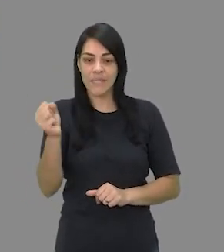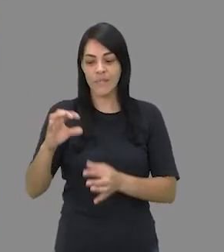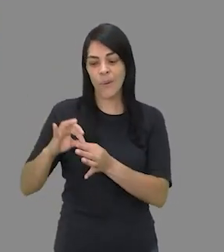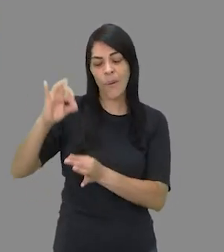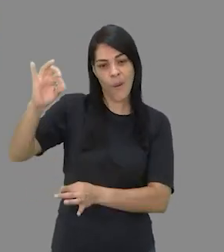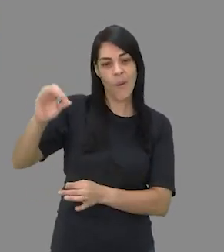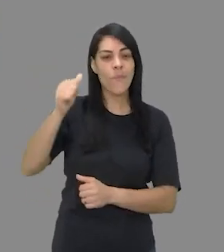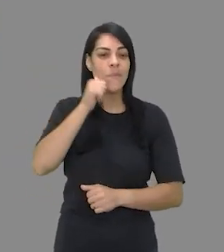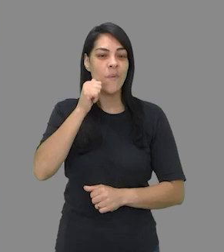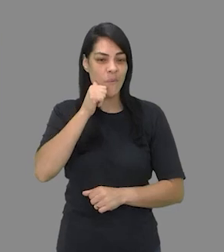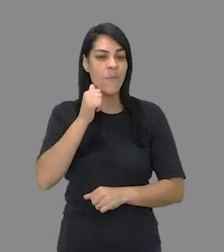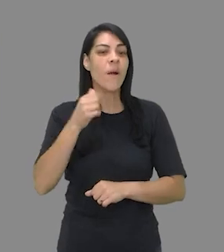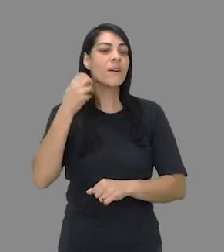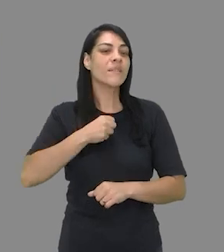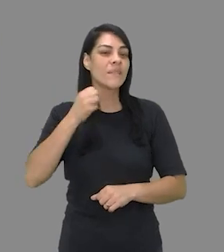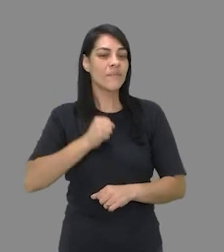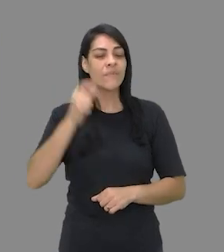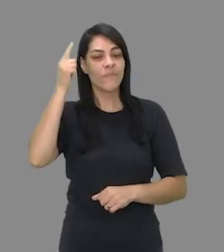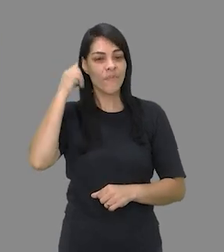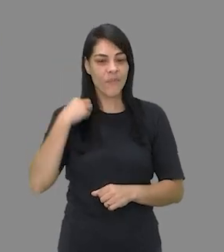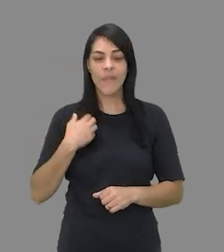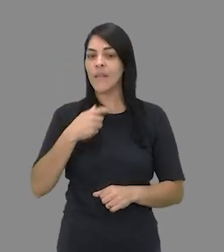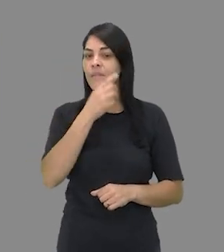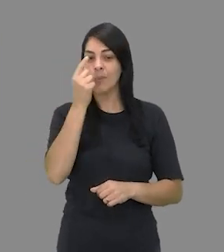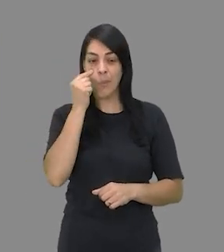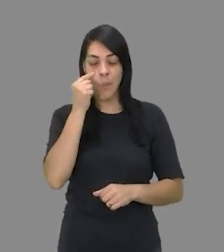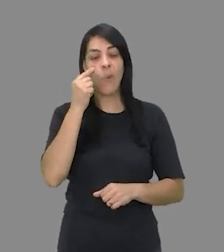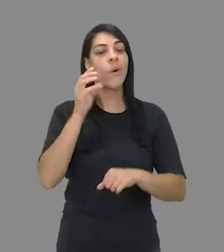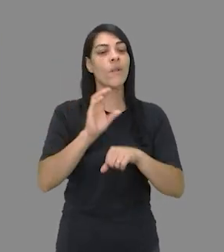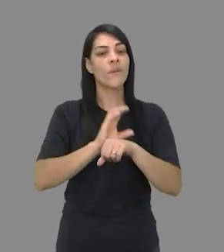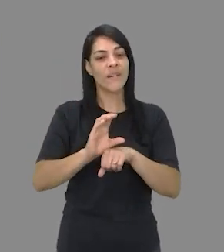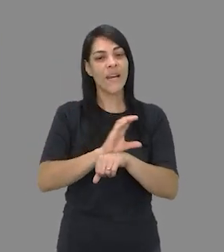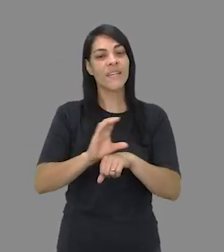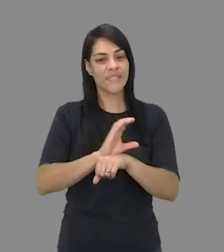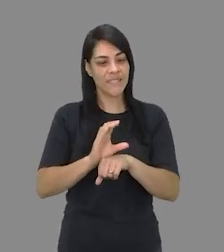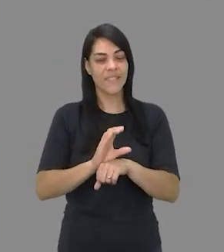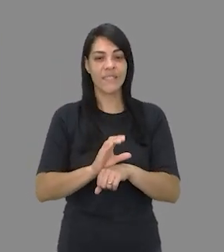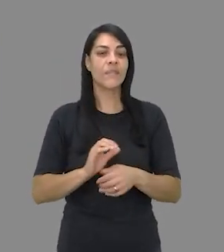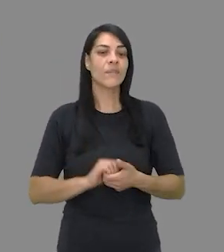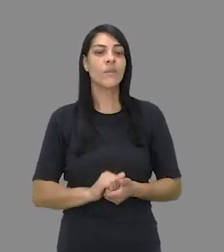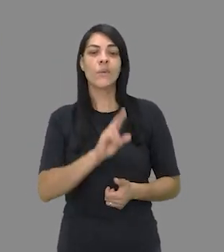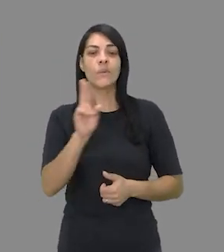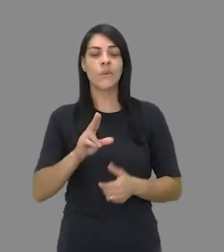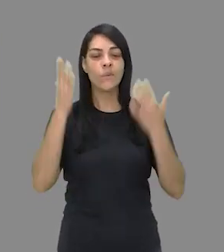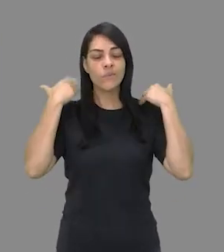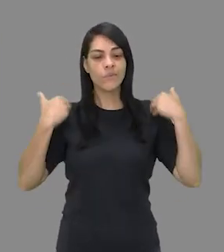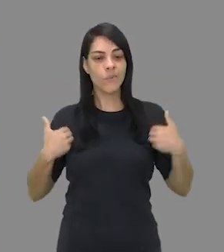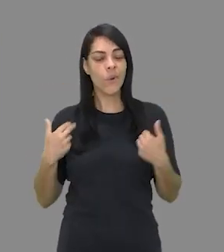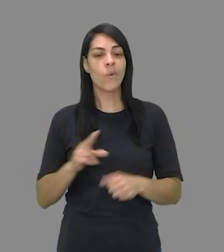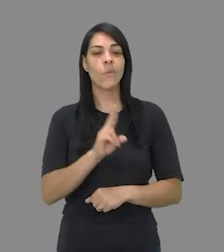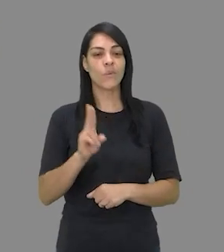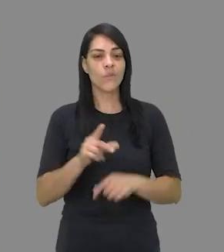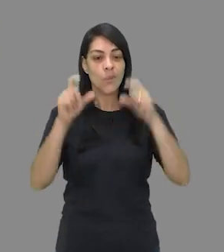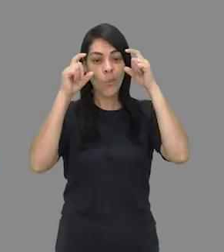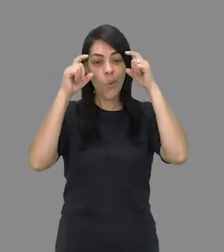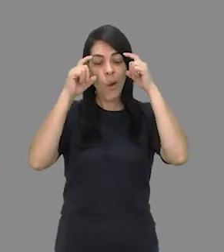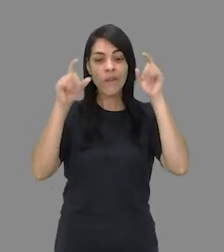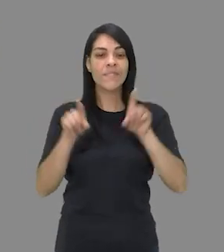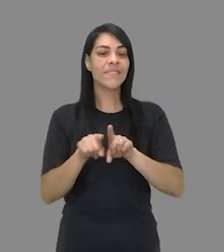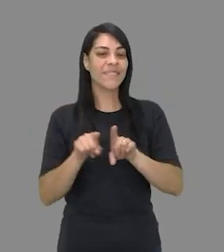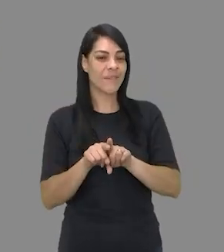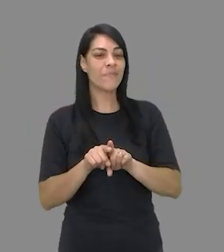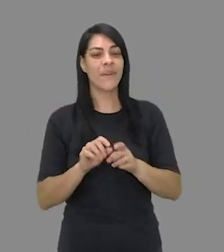uma mulher parda, olhos e cabelos castanhos, cabelo um pouco mais claro, estou com o cabelo solto, estou de óculos,